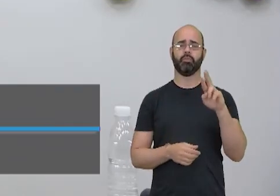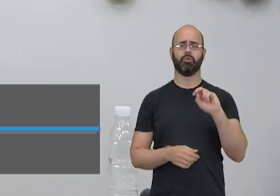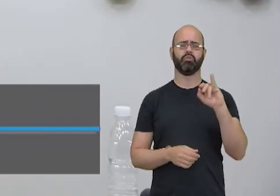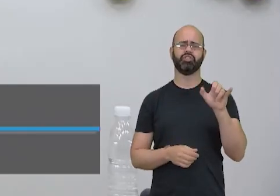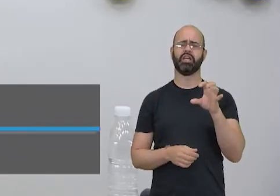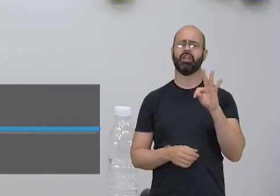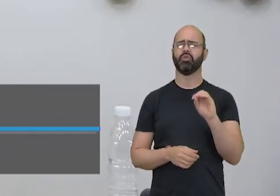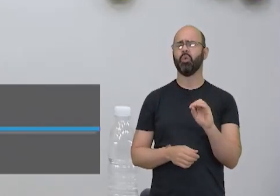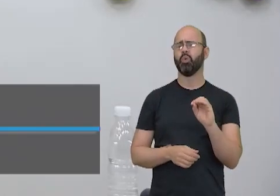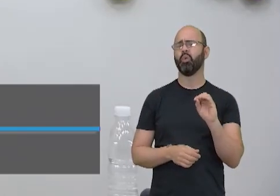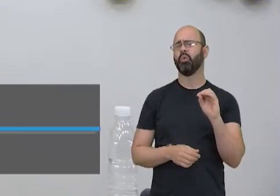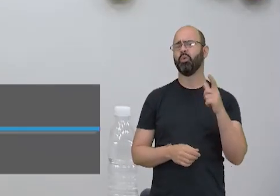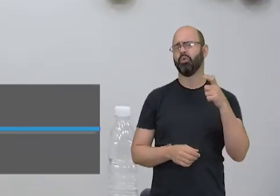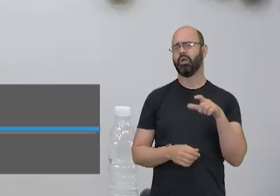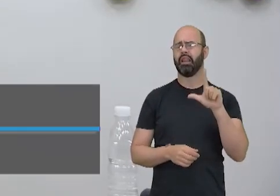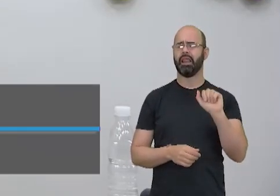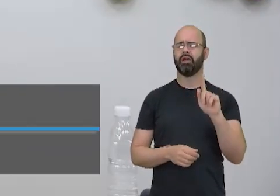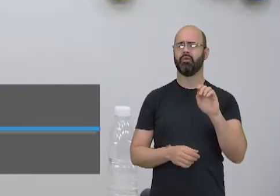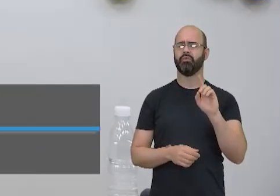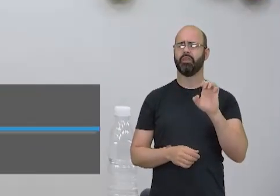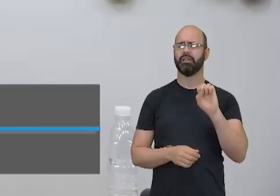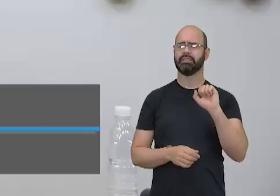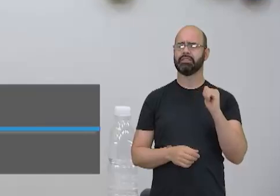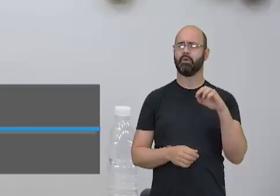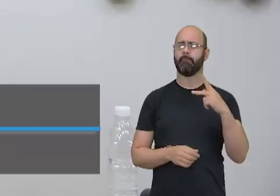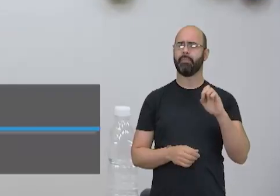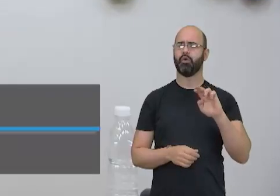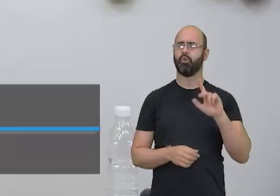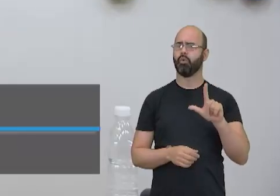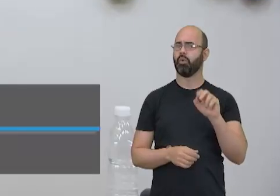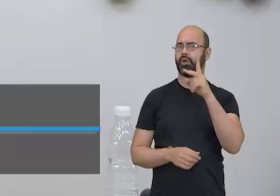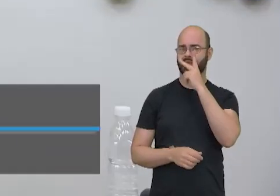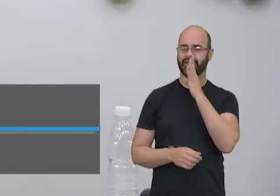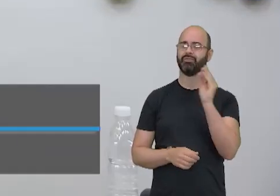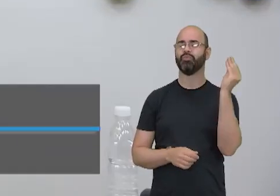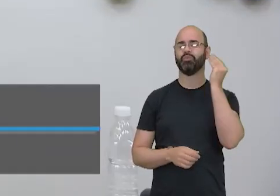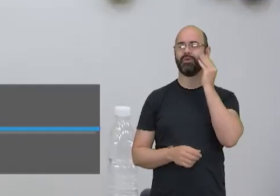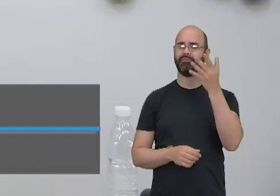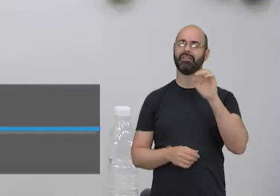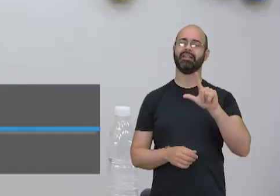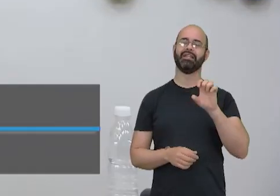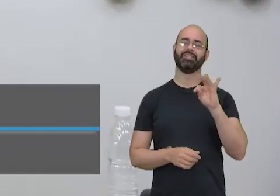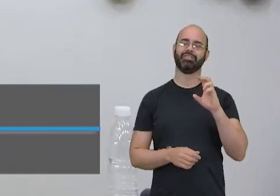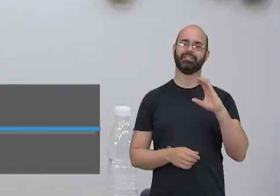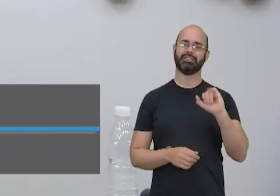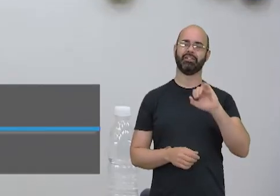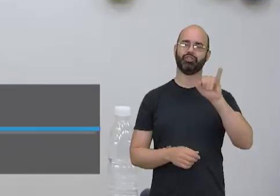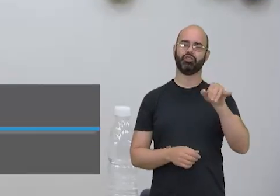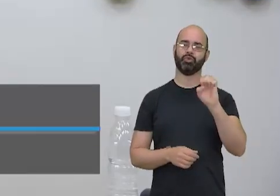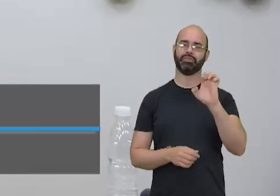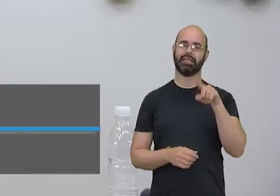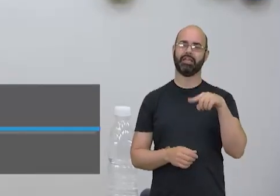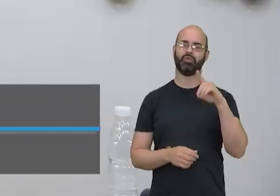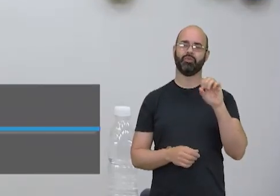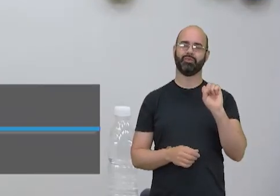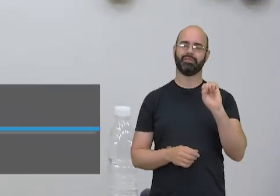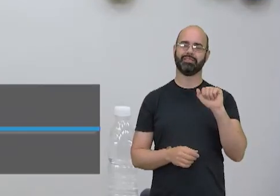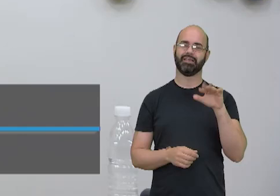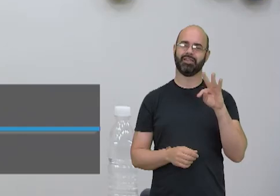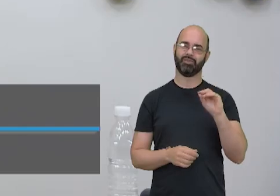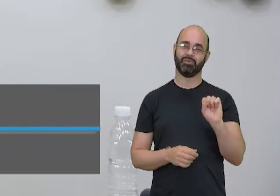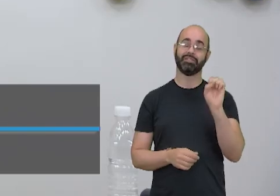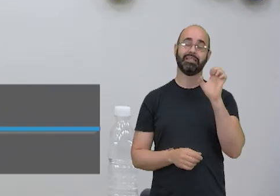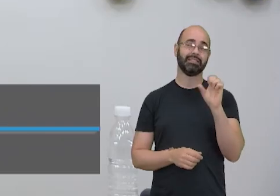acho que é de Lago de São Paulo. Beijão. Letícia, da José dos Santos, a